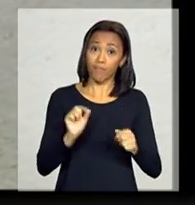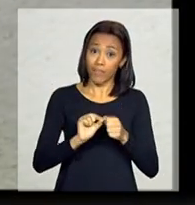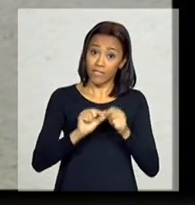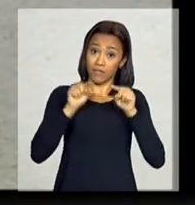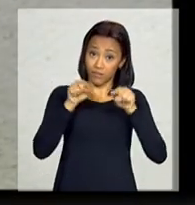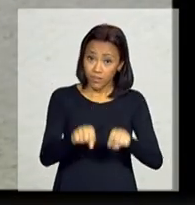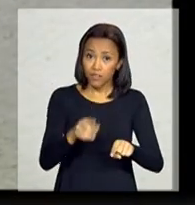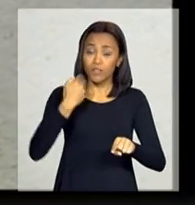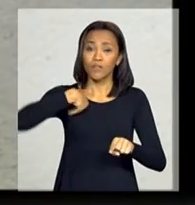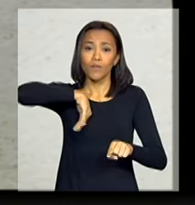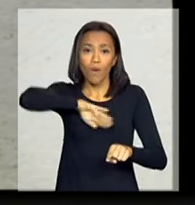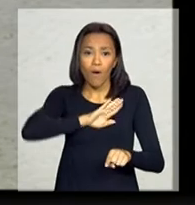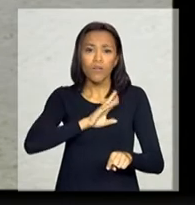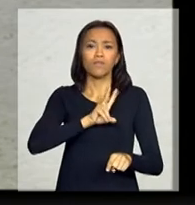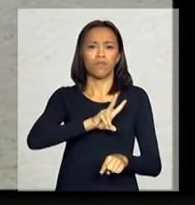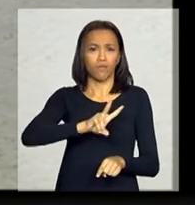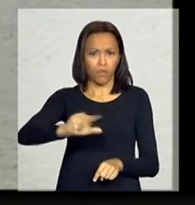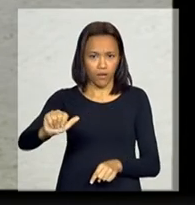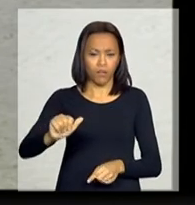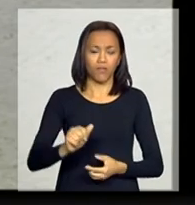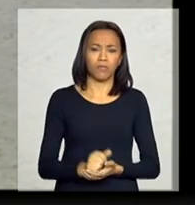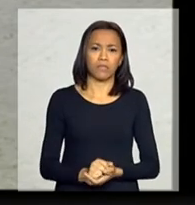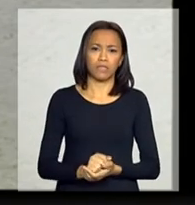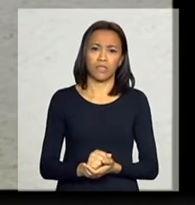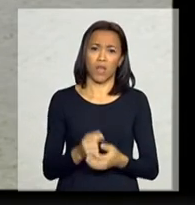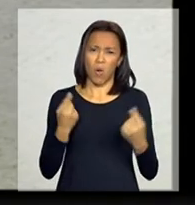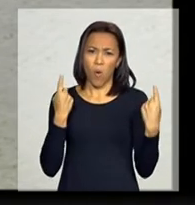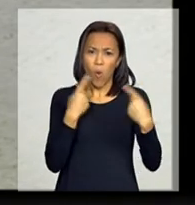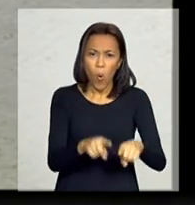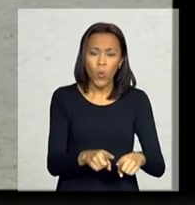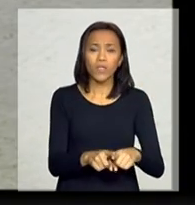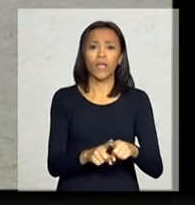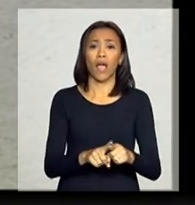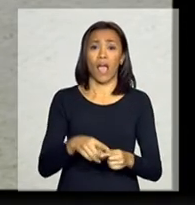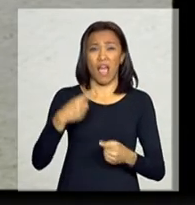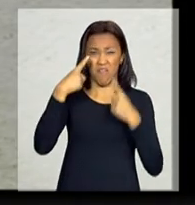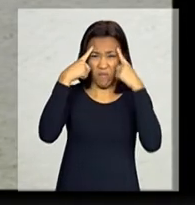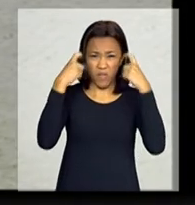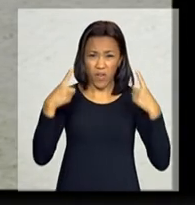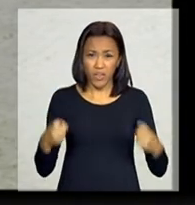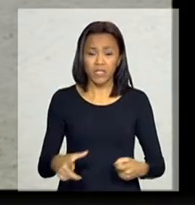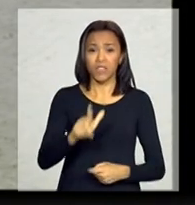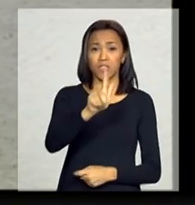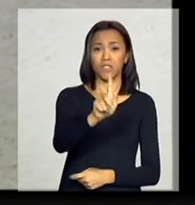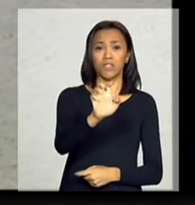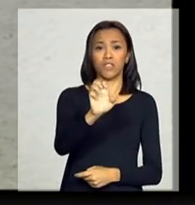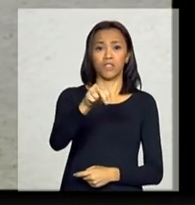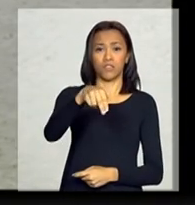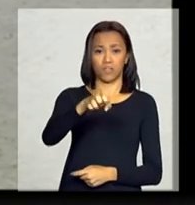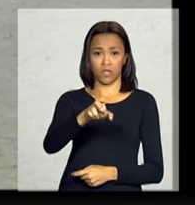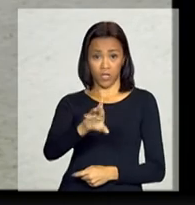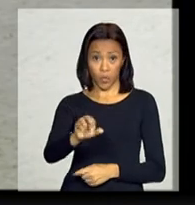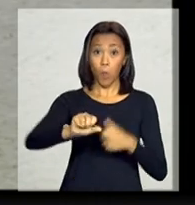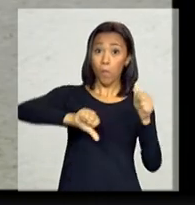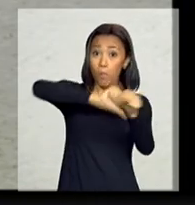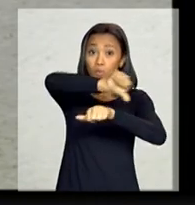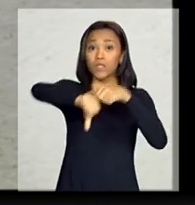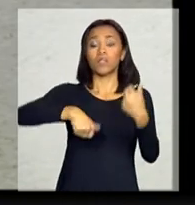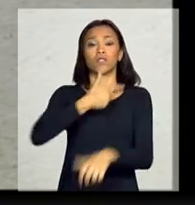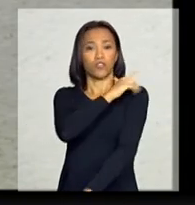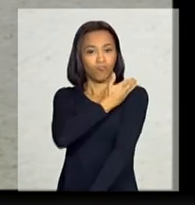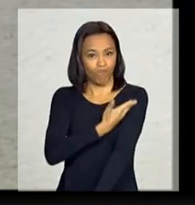é enfrentaremos a violência de gênero com uma mudança de padrões culturais